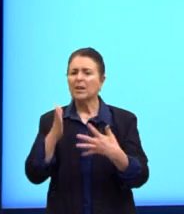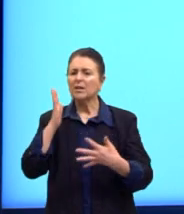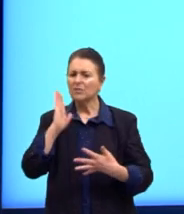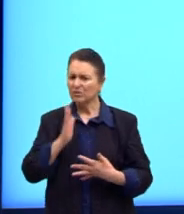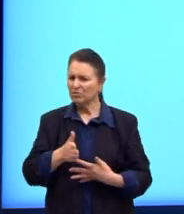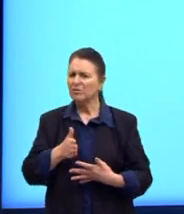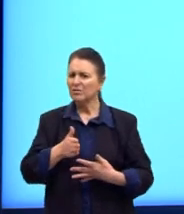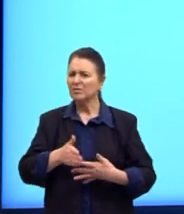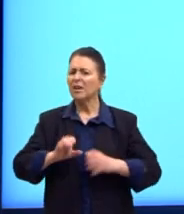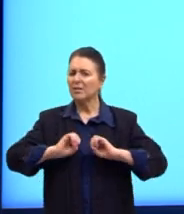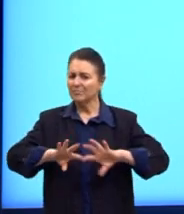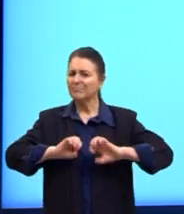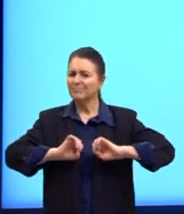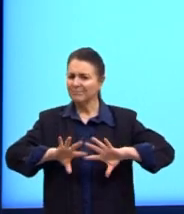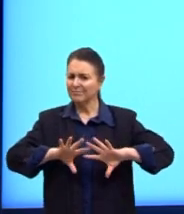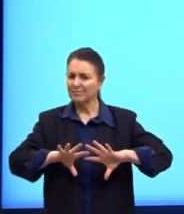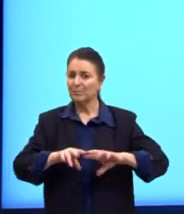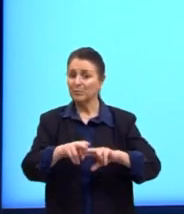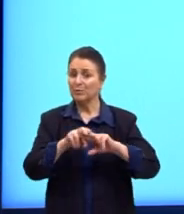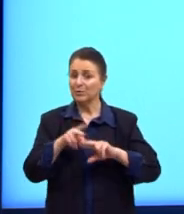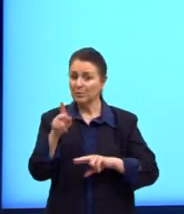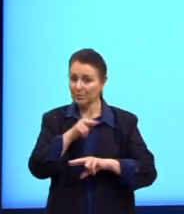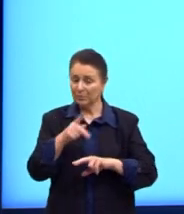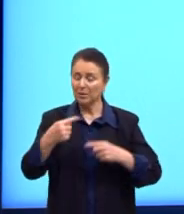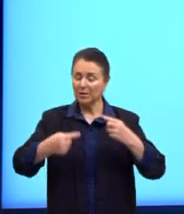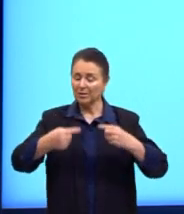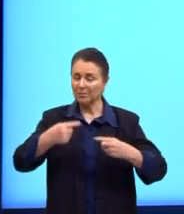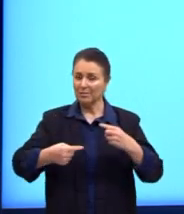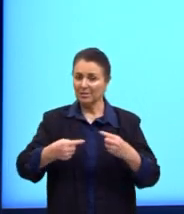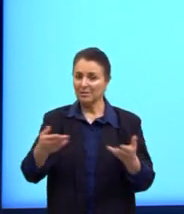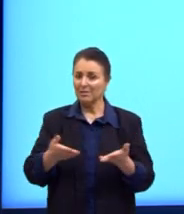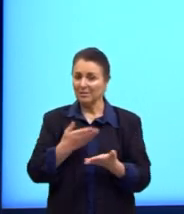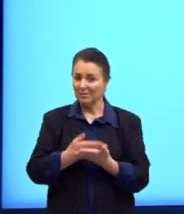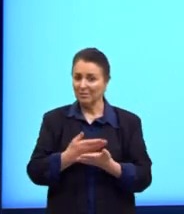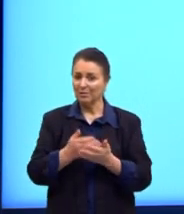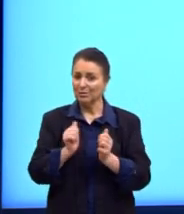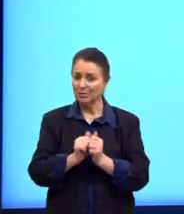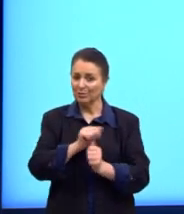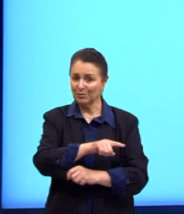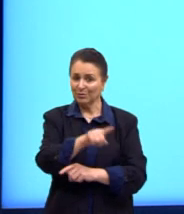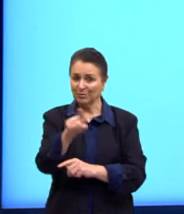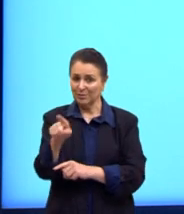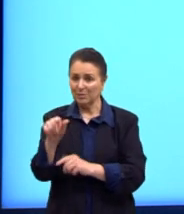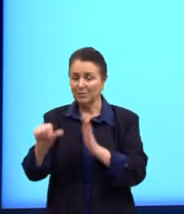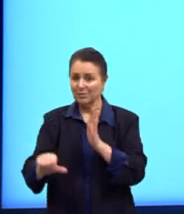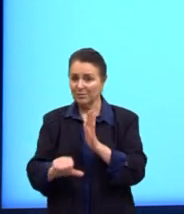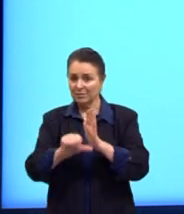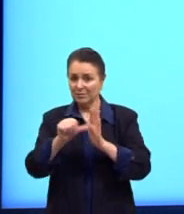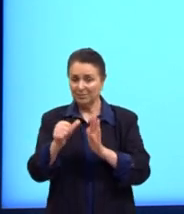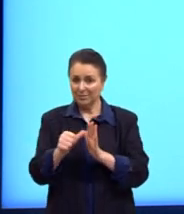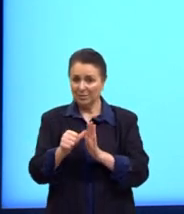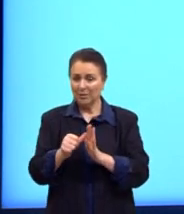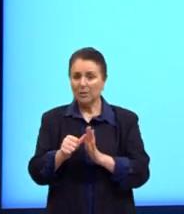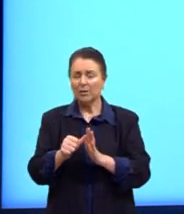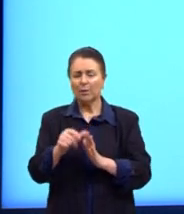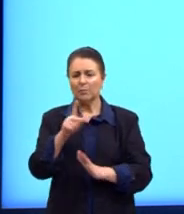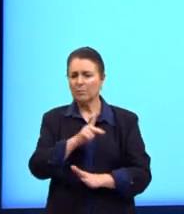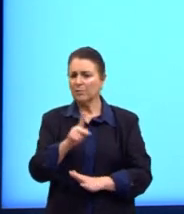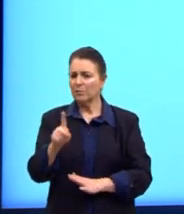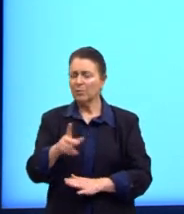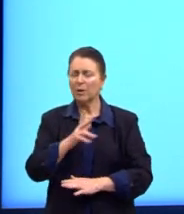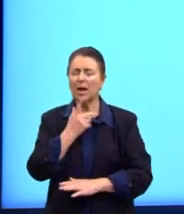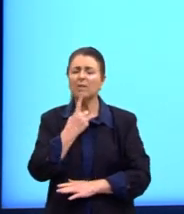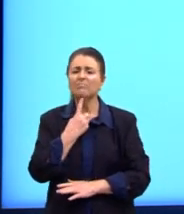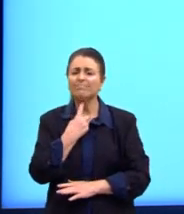trabalhando aí é com eles que eu quero debater com vocês o primeiro deles que você sabem que eu sou apaixonada porque